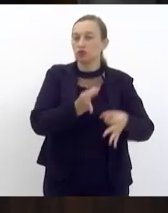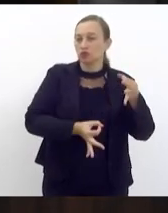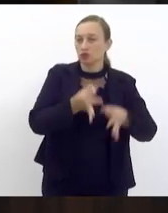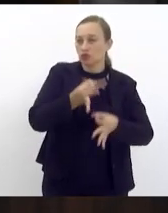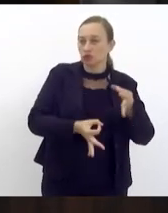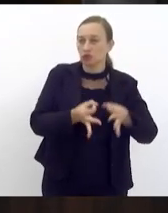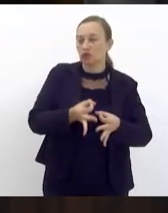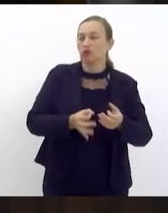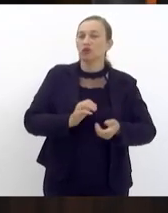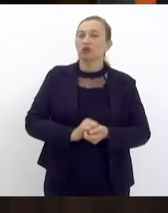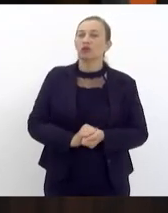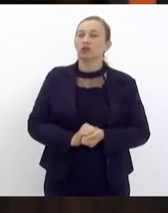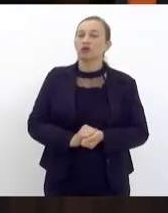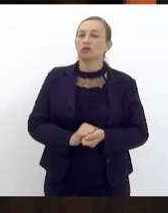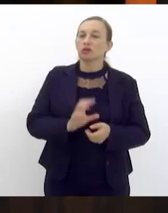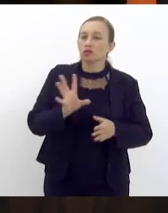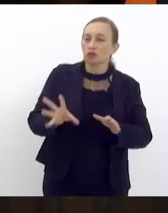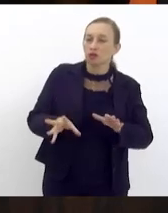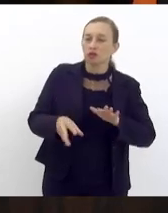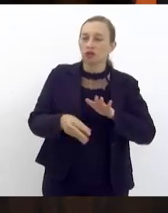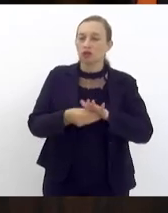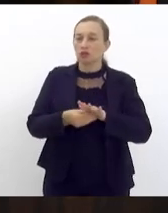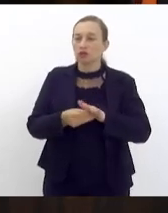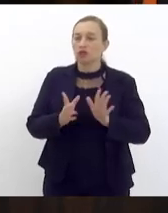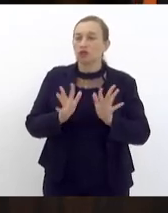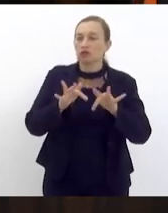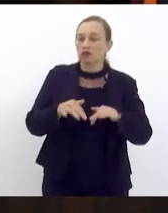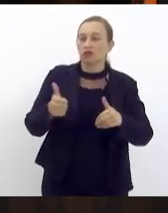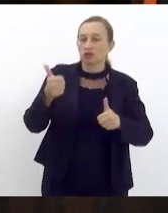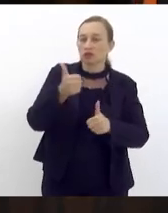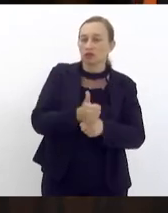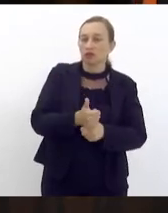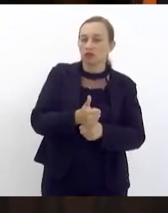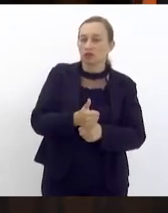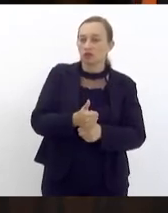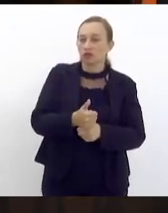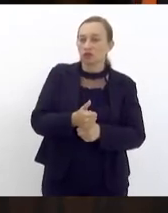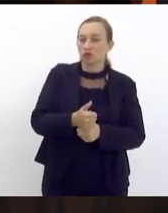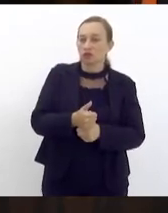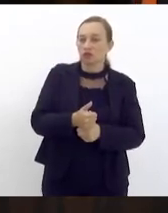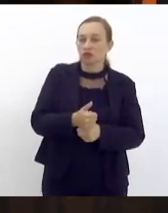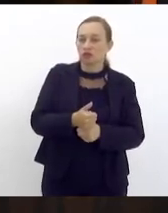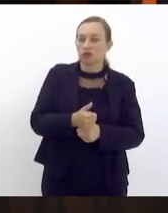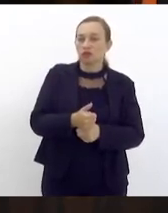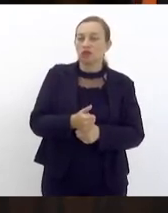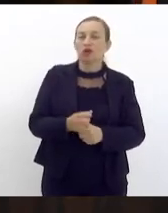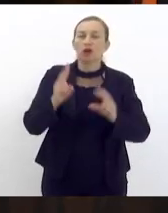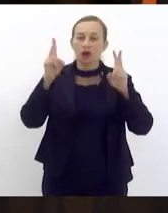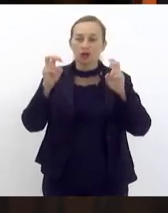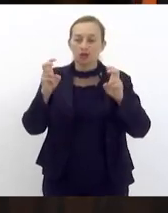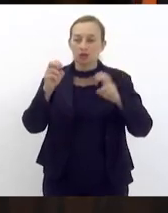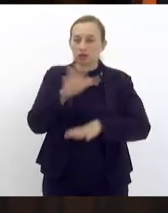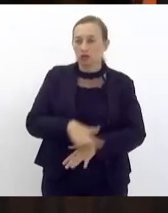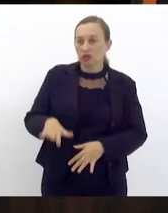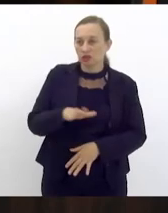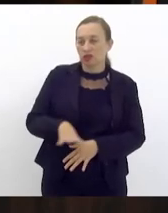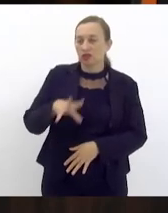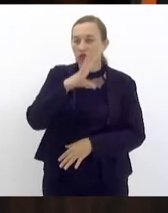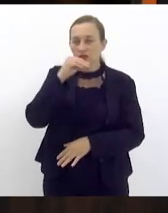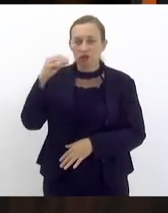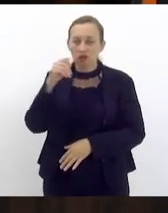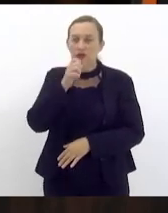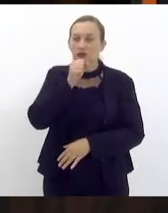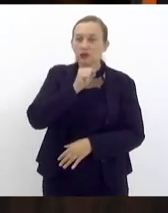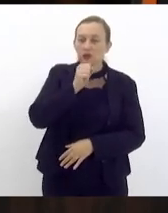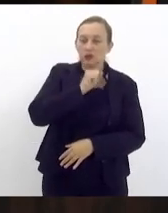constitucionalidade com emenda concluída por substitutivo de assunto da criança e do adolescente e do idoso